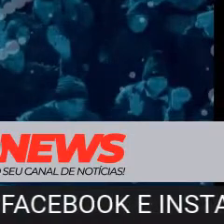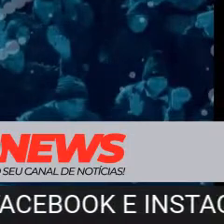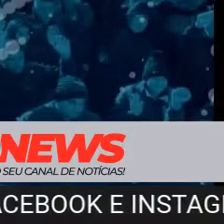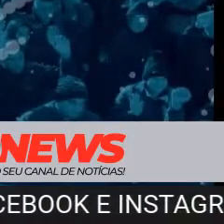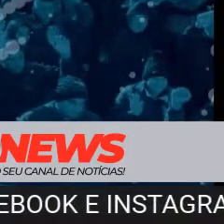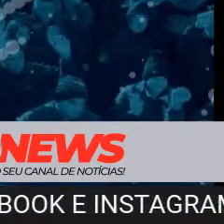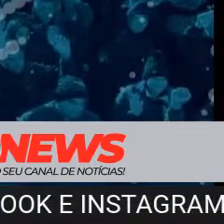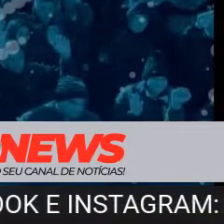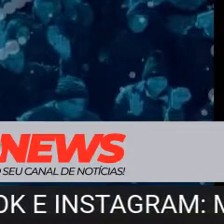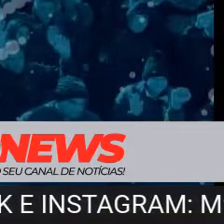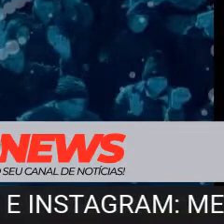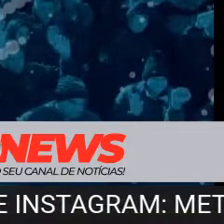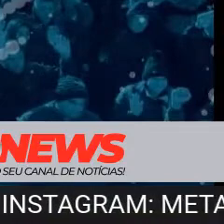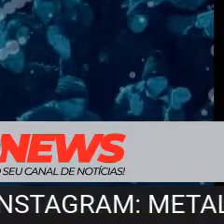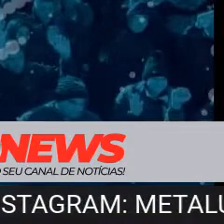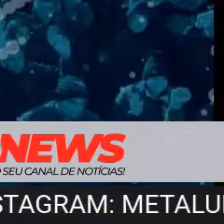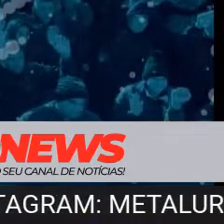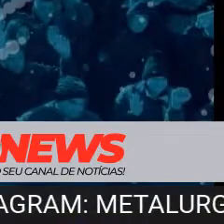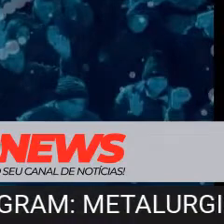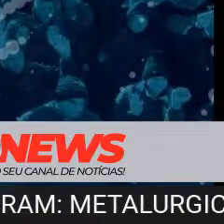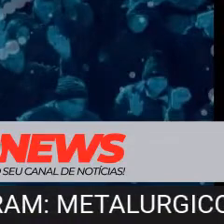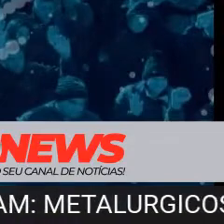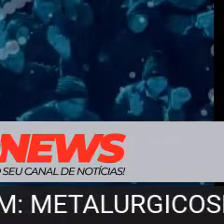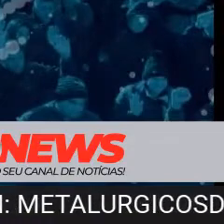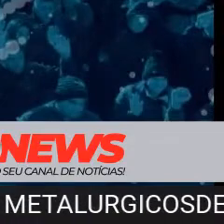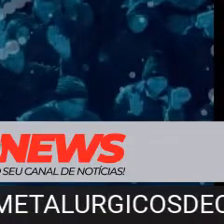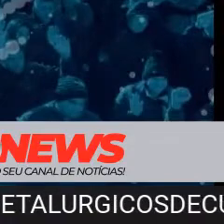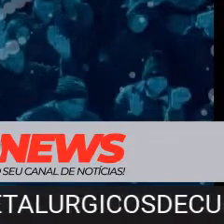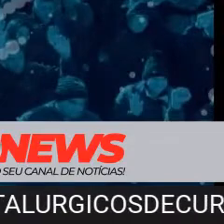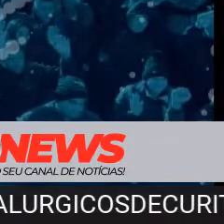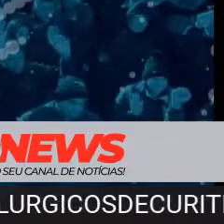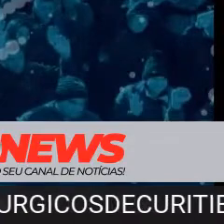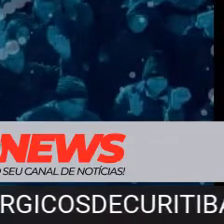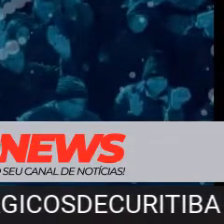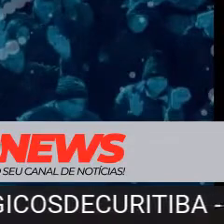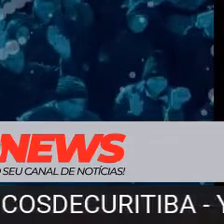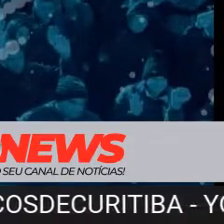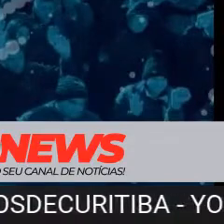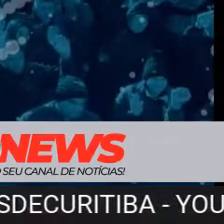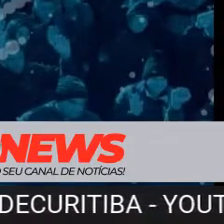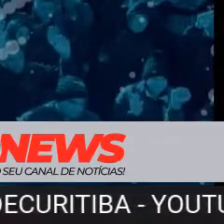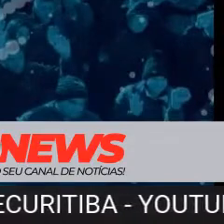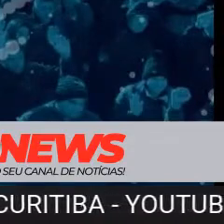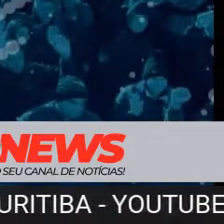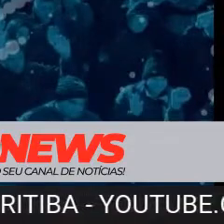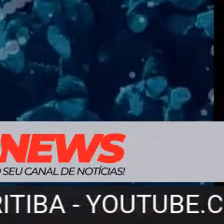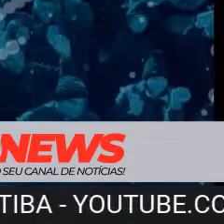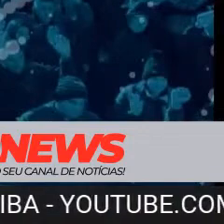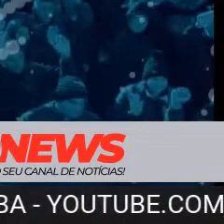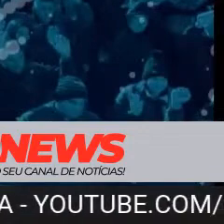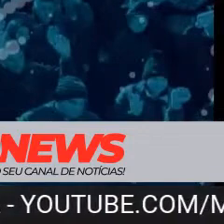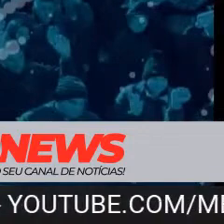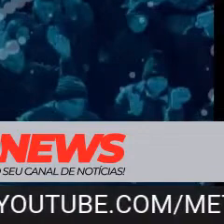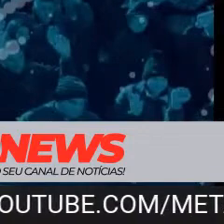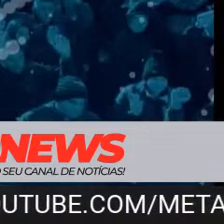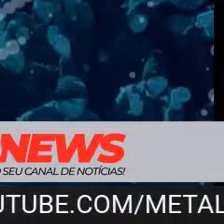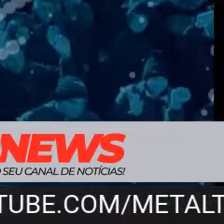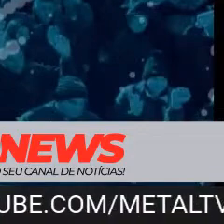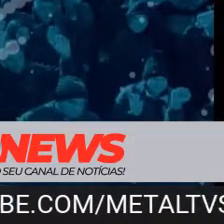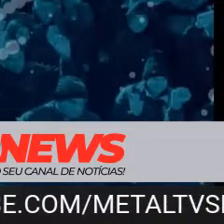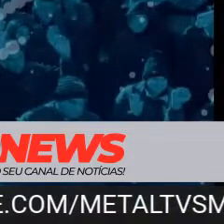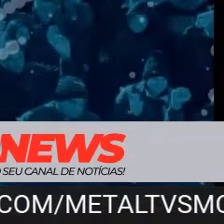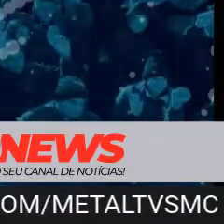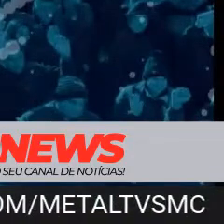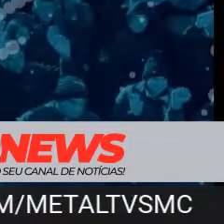cimec.com.br. Agora nós vamos para o segundo bloco, tá? Mas antes, é claro, o comercial. E já voltamos com